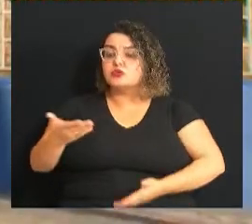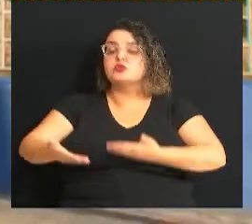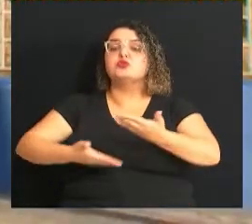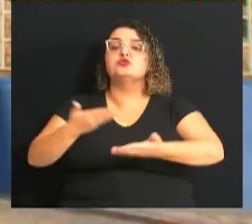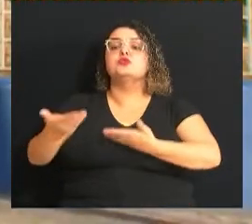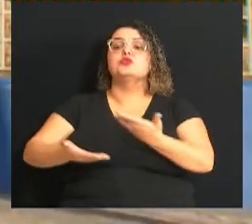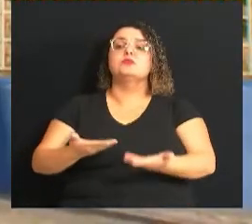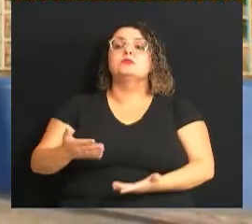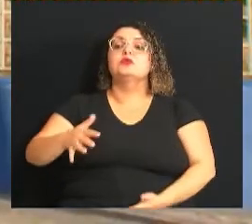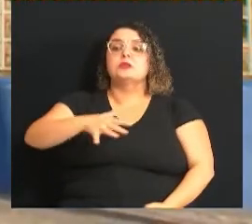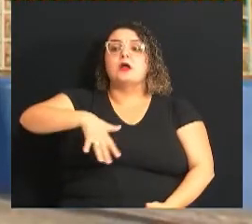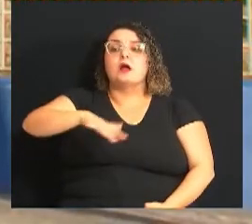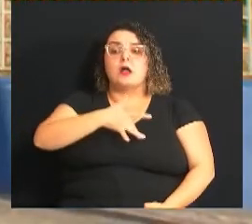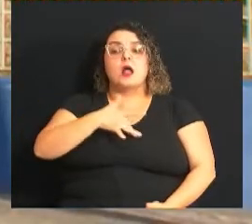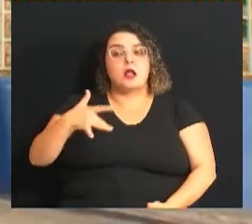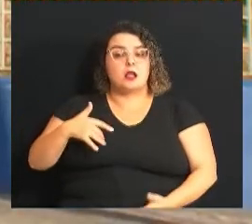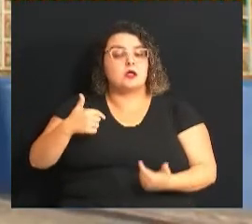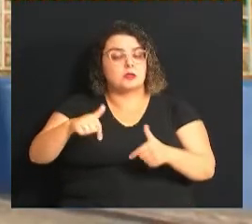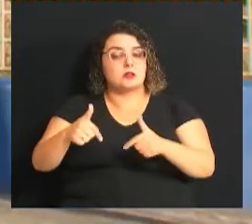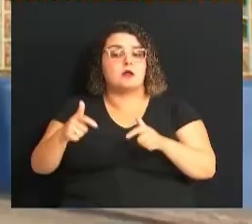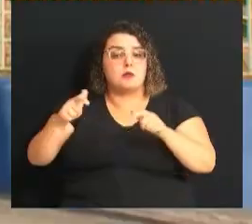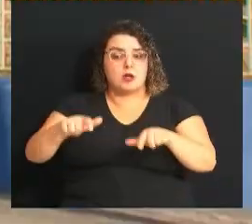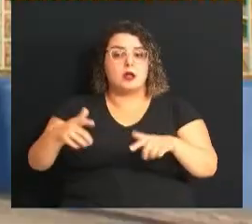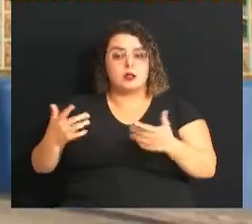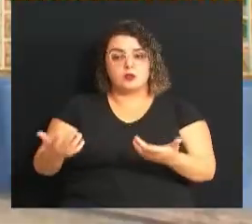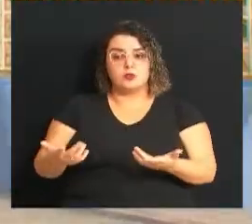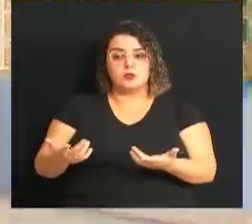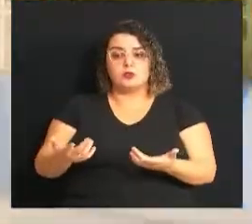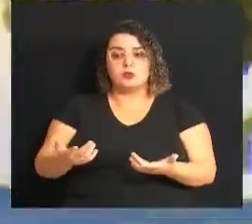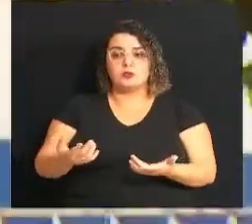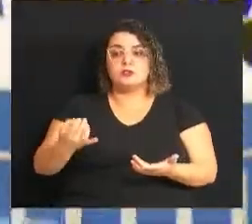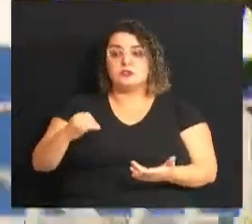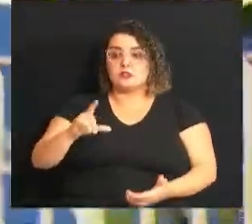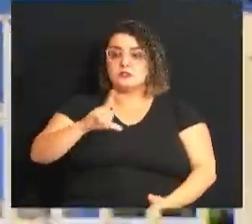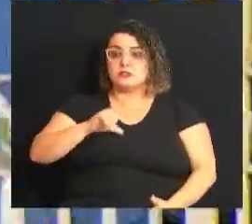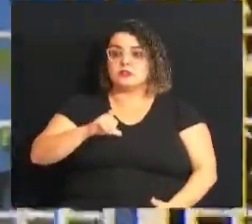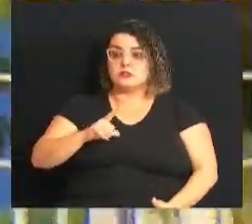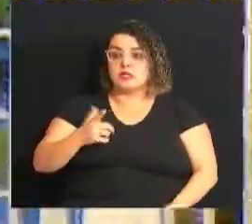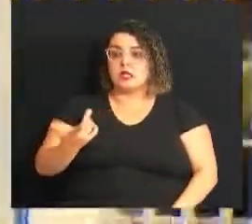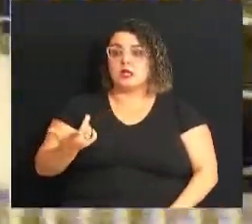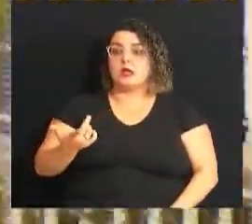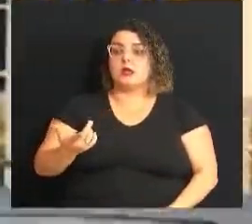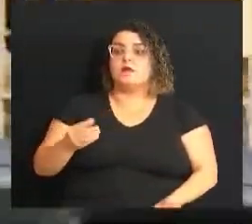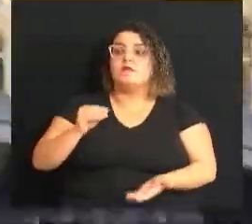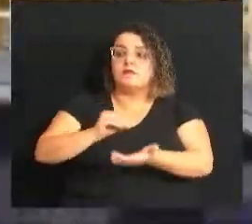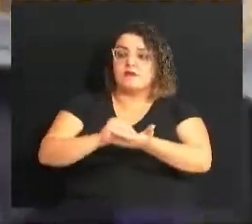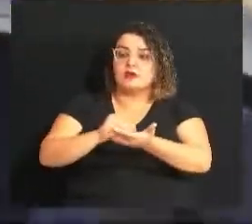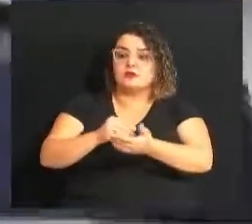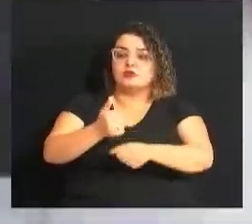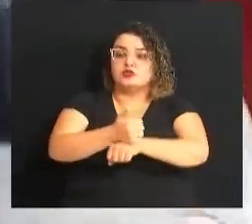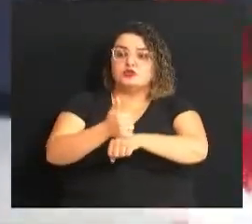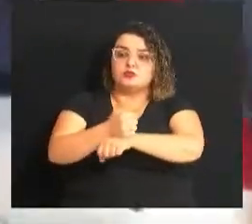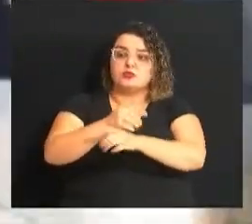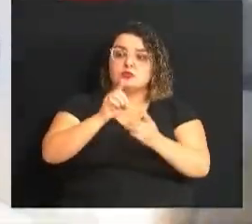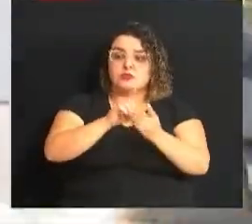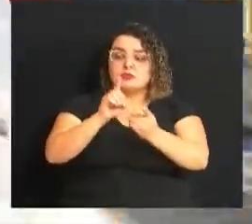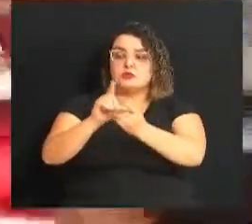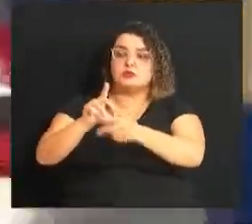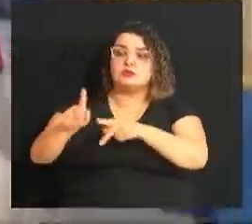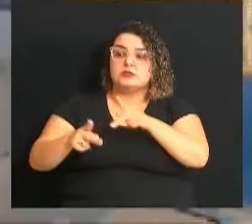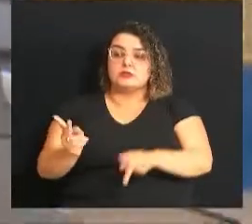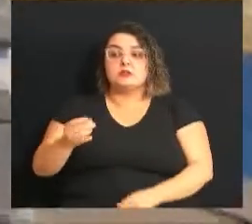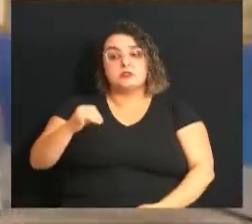da saúde que trabalha no local, se há defasagem de equipe para atendimento da população e, se sim, se